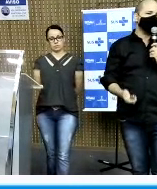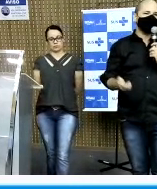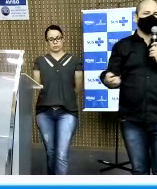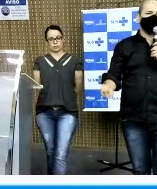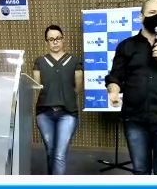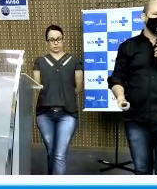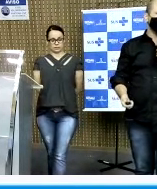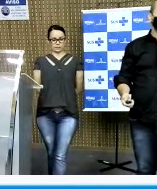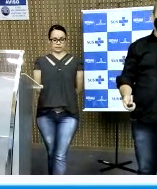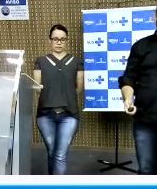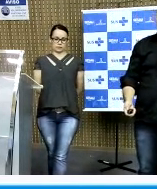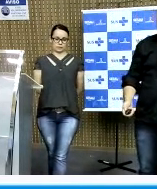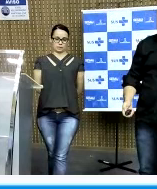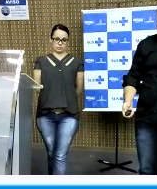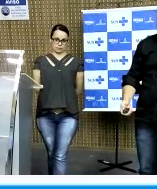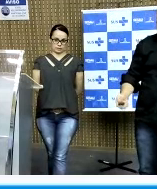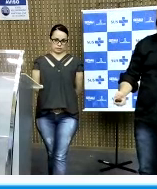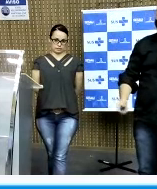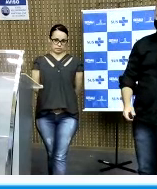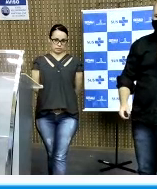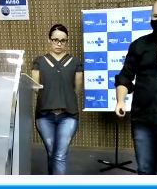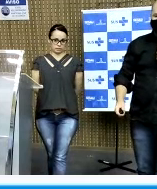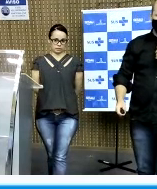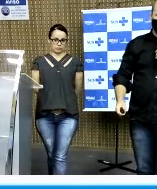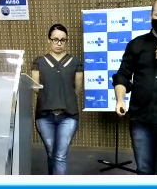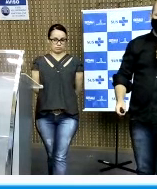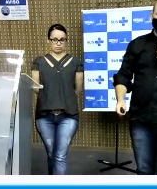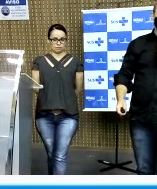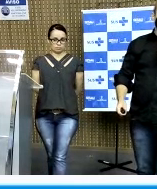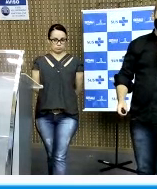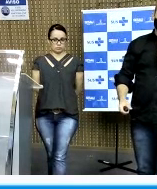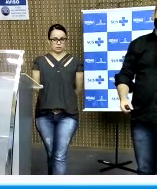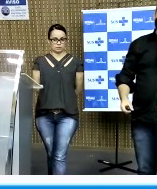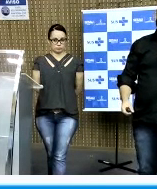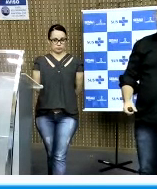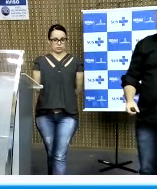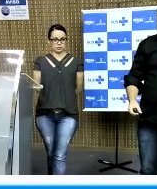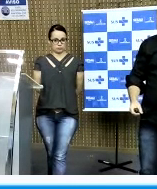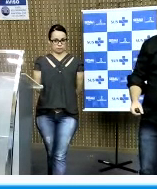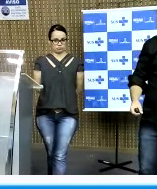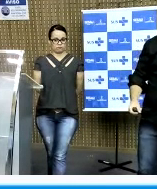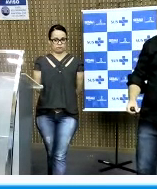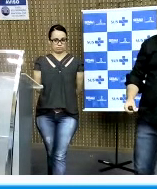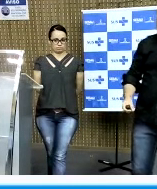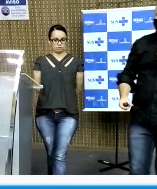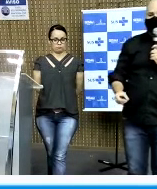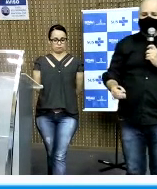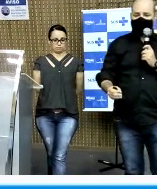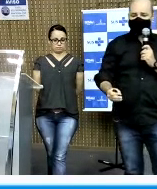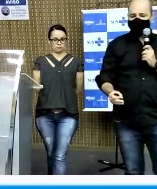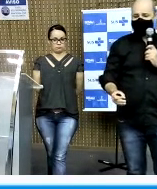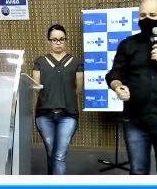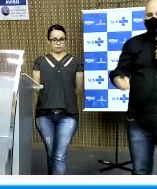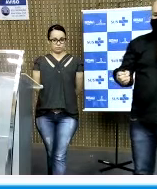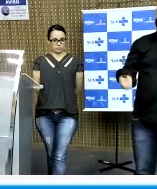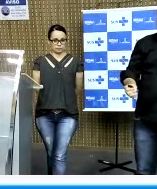principalmente com essa gestante de alto risco. A avaliação dos óbitos maternos, fetais e infantis relacionados à